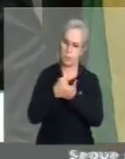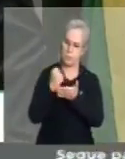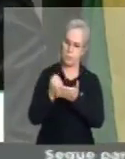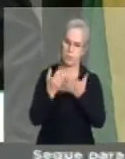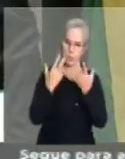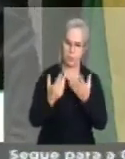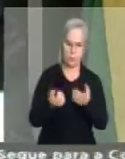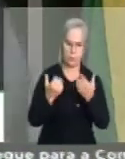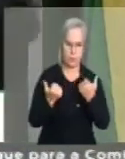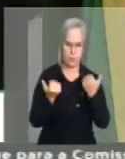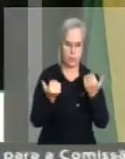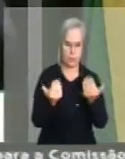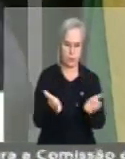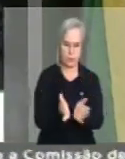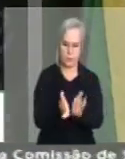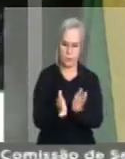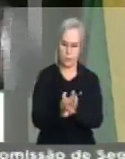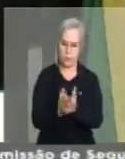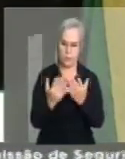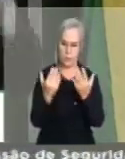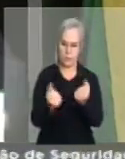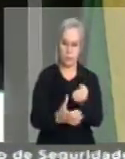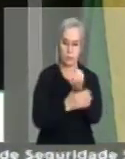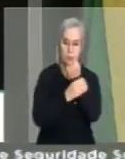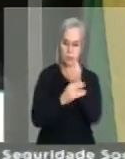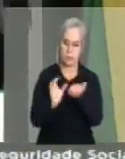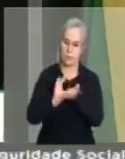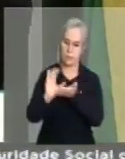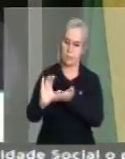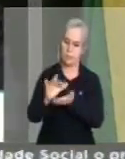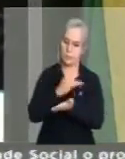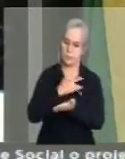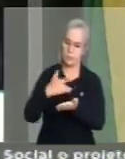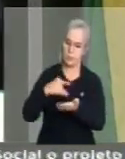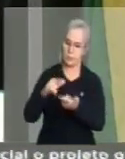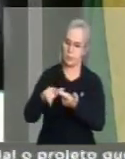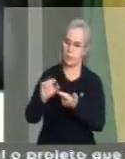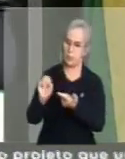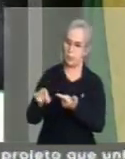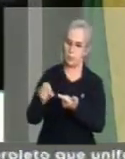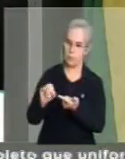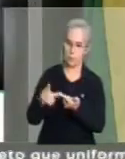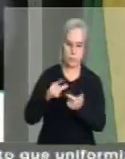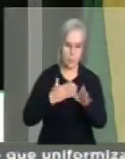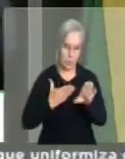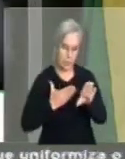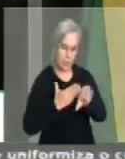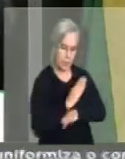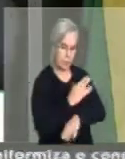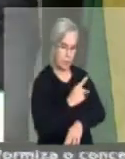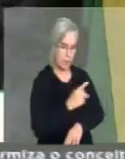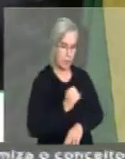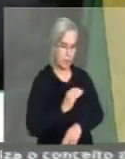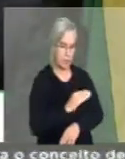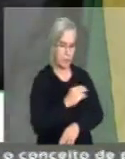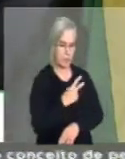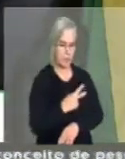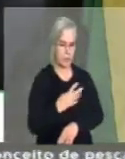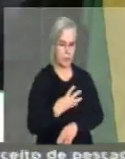deixar as pessoas gerarem empregos, vamos garantir saúde e educação aprovando a PEC 241.